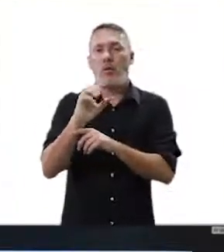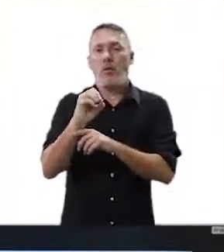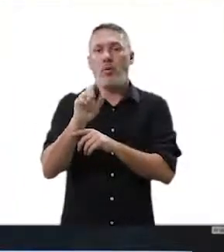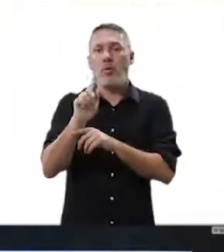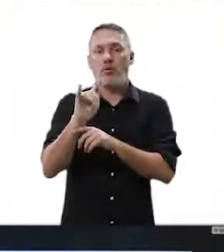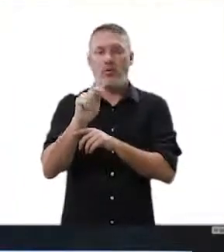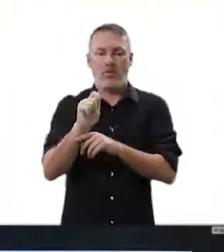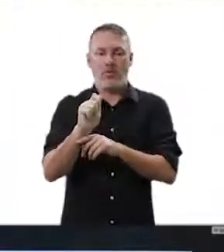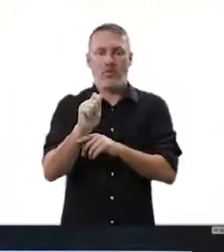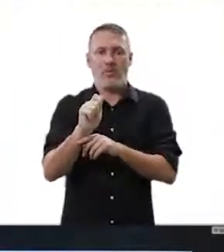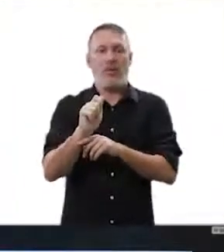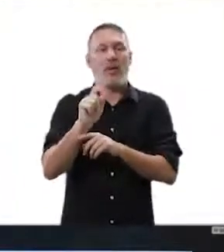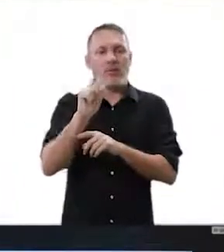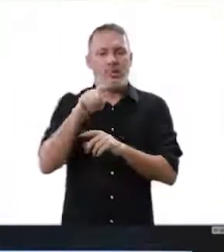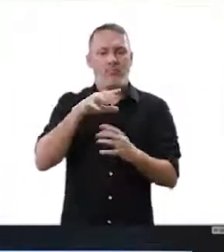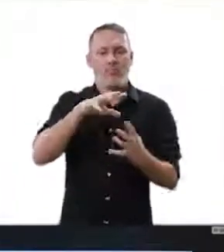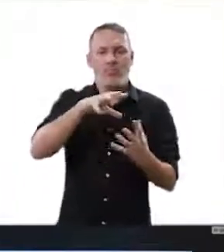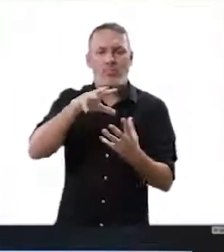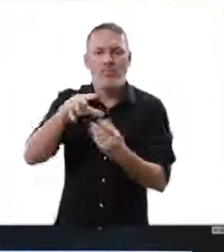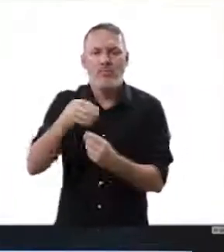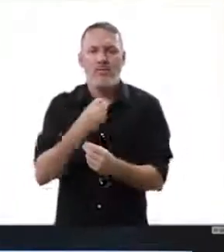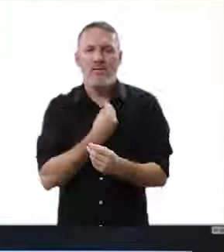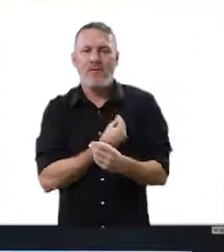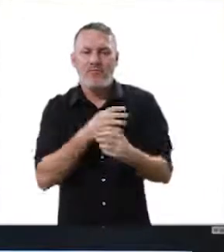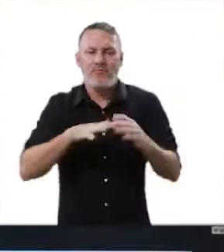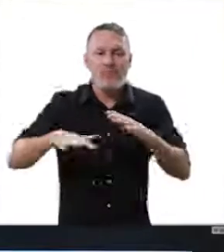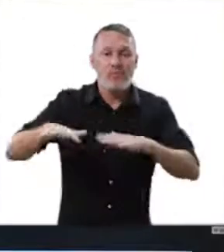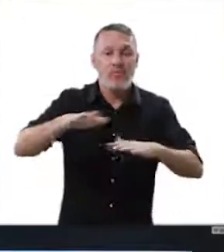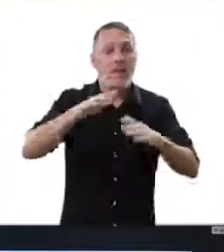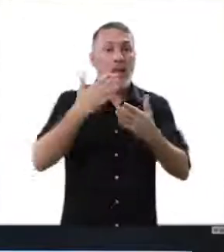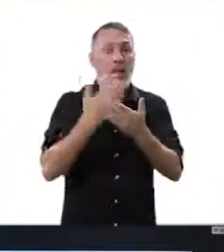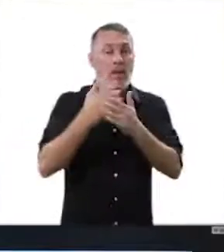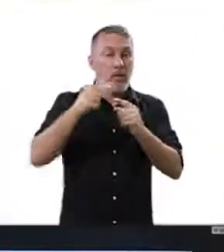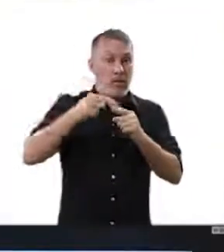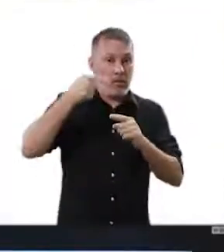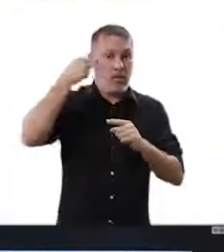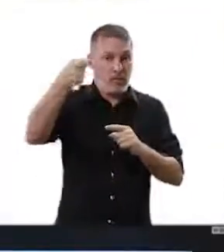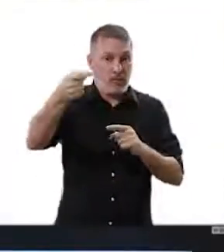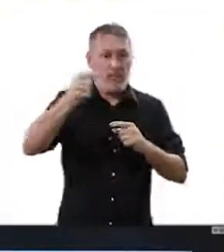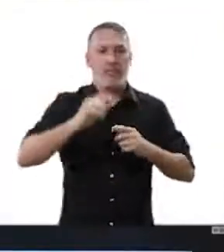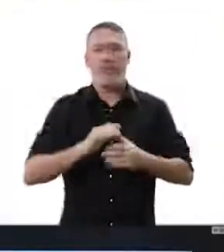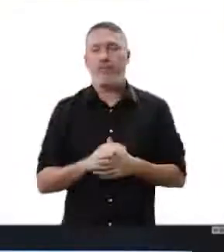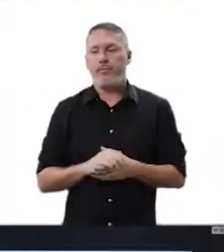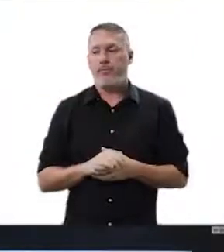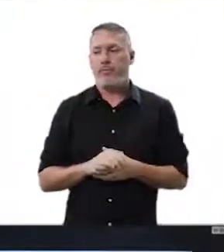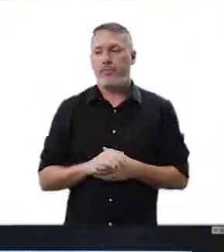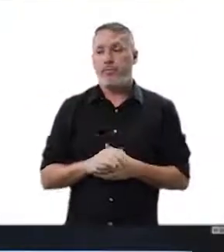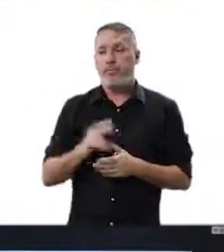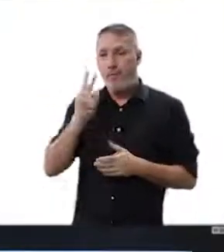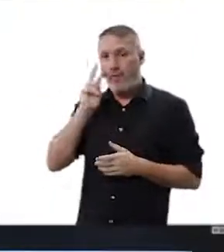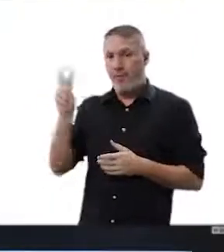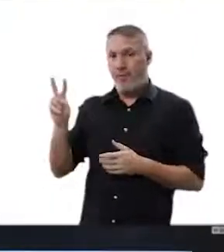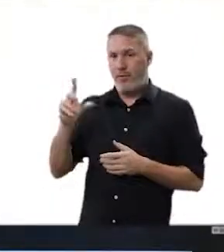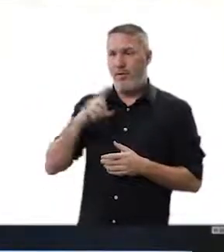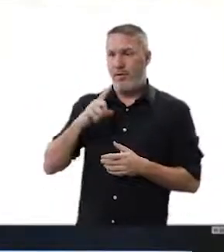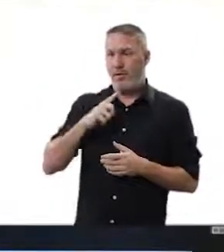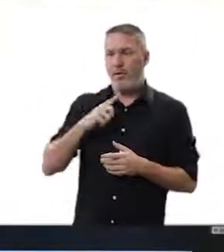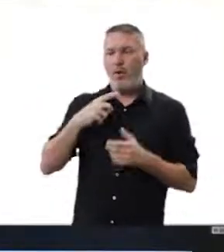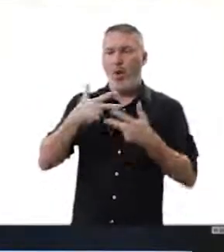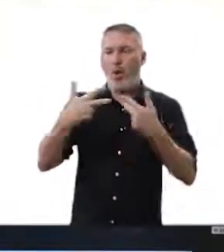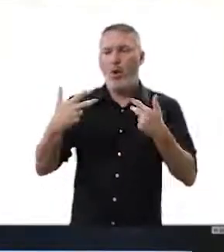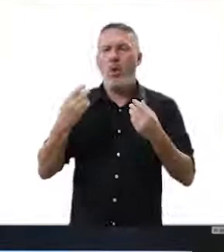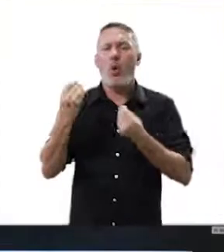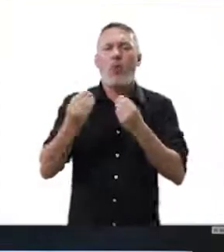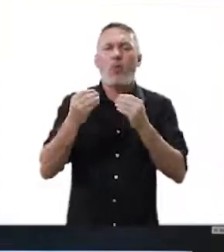Primeiro, eu falei para vocês que foi desenvolvida uma teoria que é chamada de teoria celular. Mas da onde que surgiu